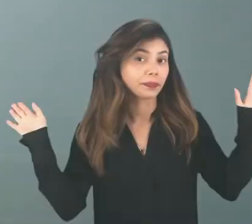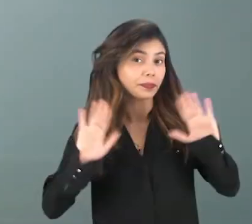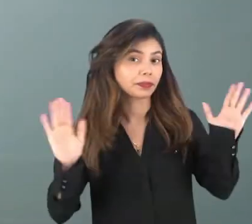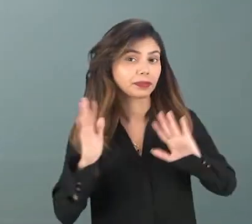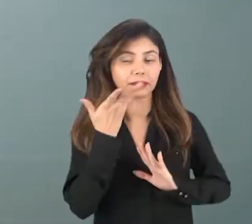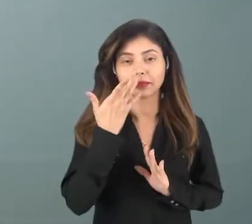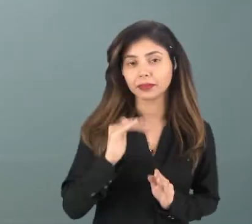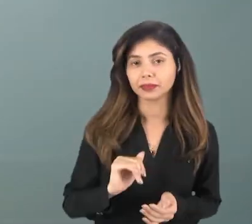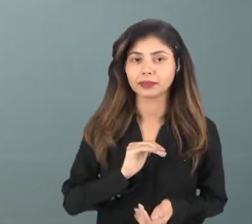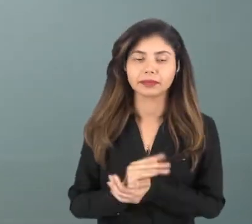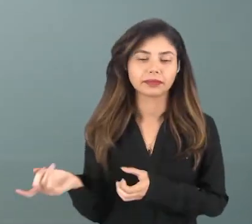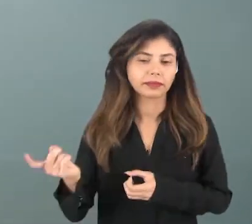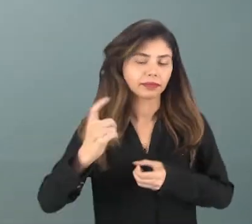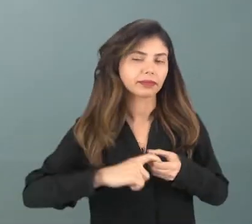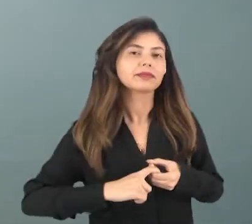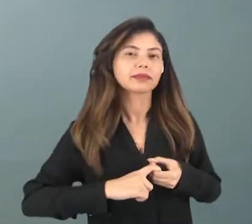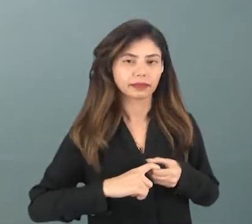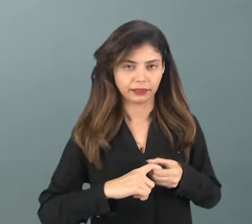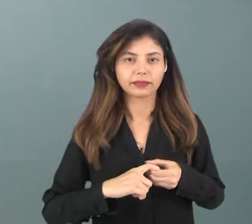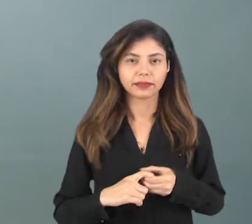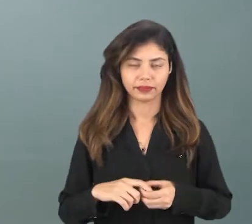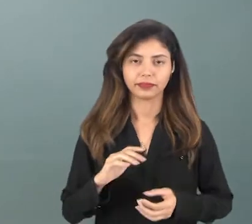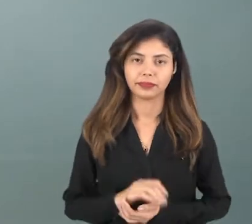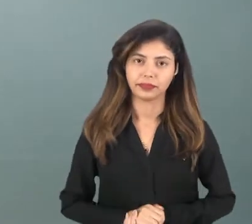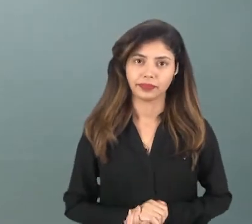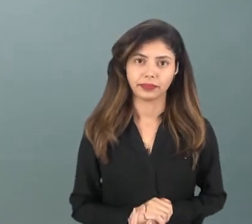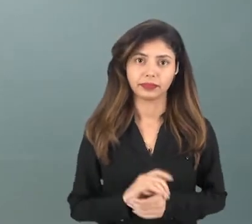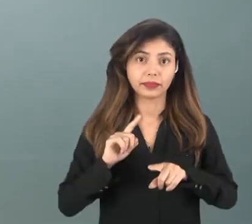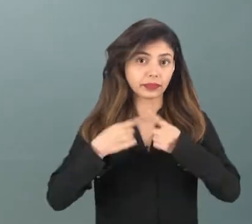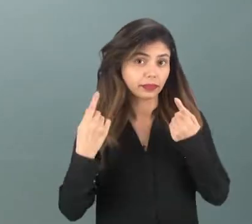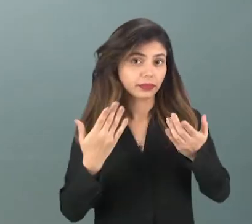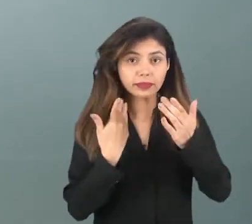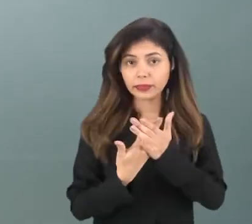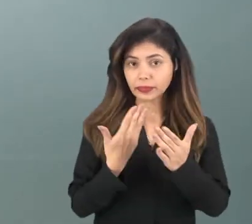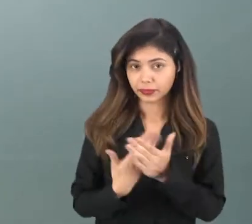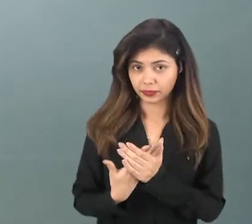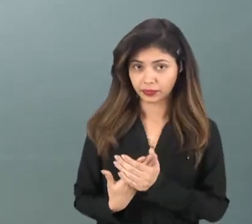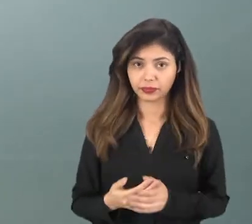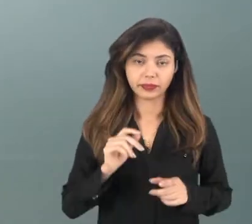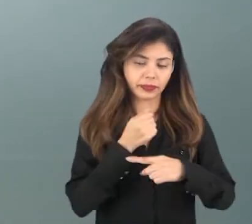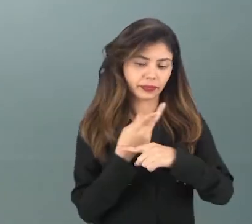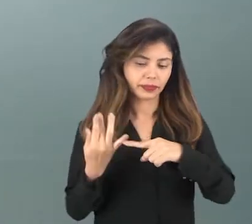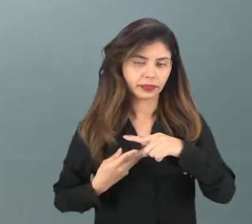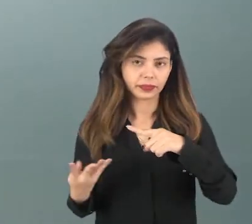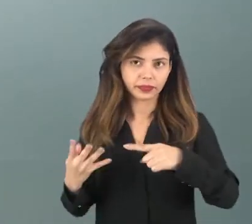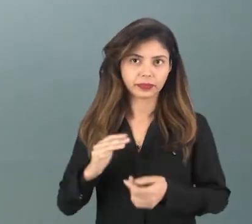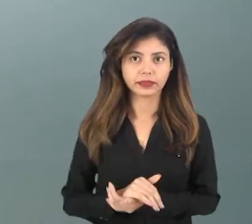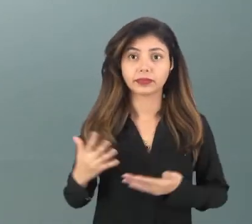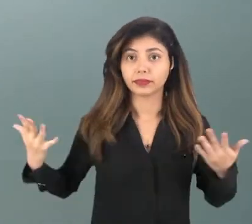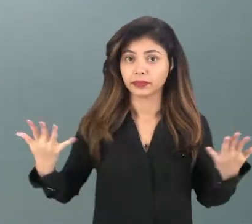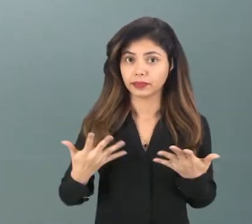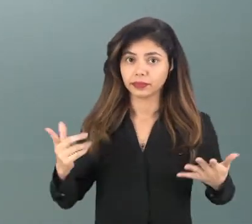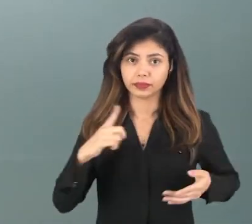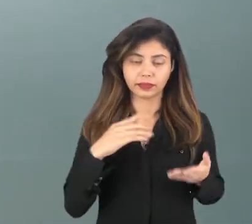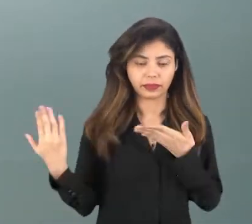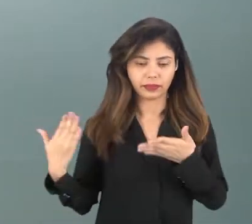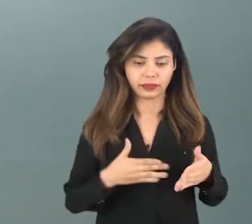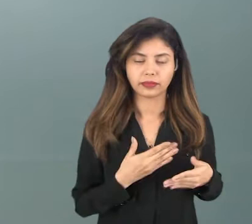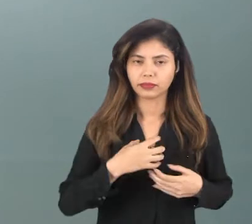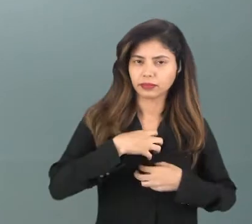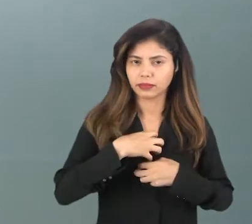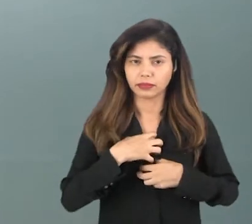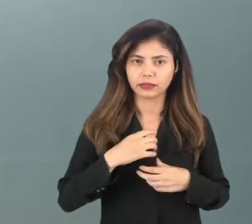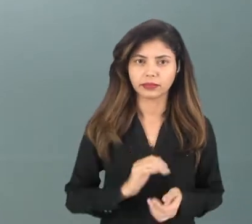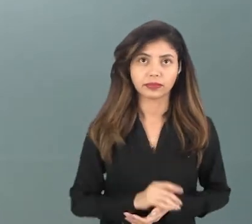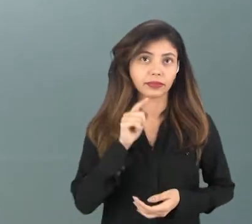Olá, crianças! Estamos de volta para mais uma aula sobre fração. E agora chegou o momento de